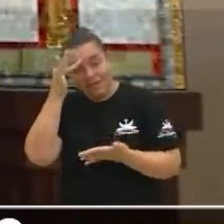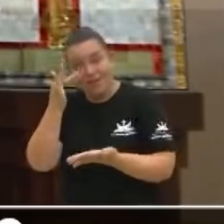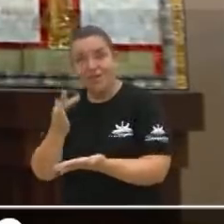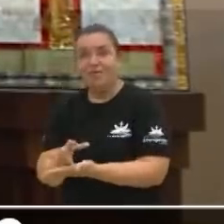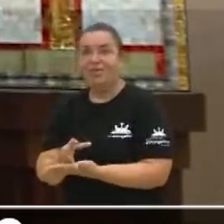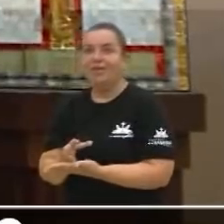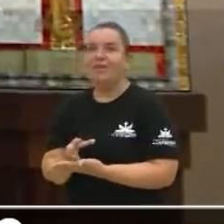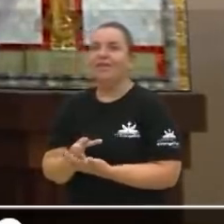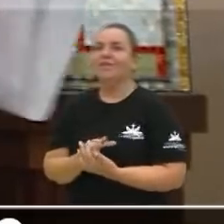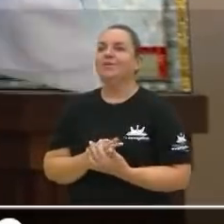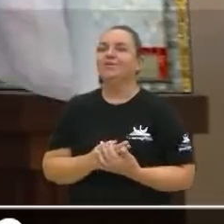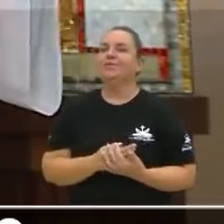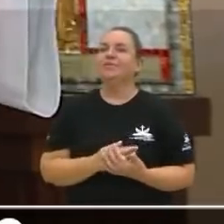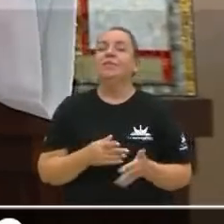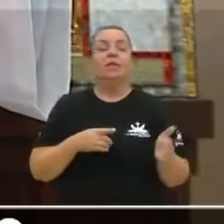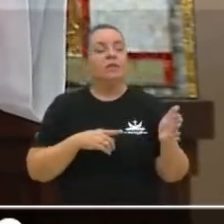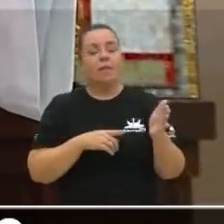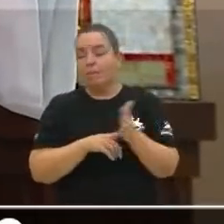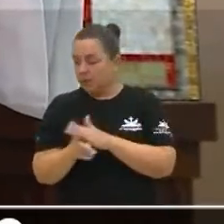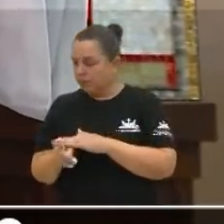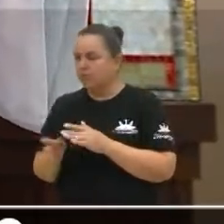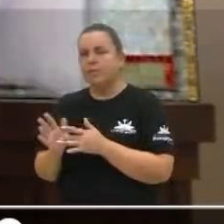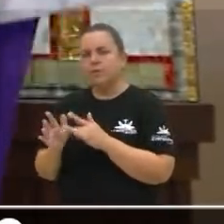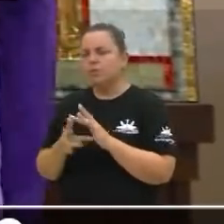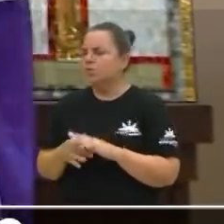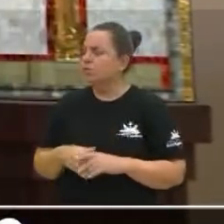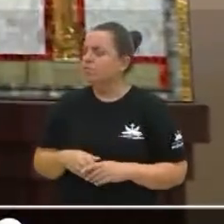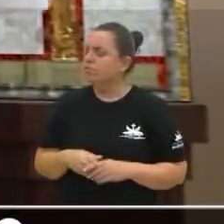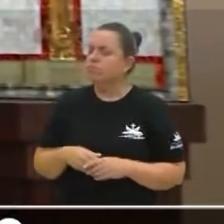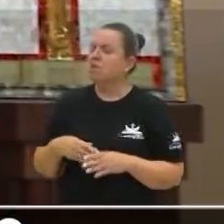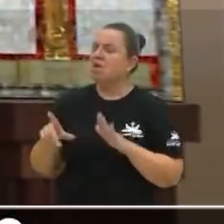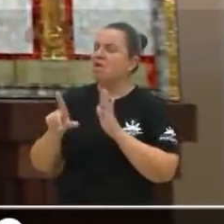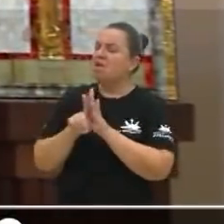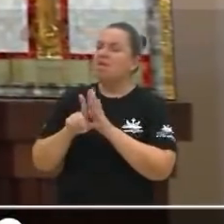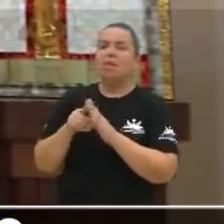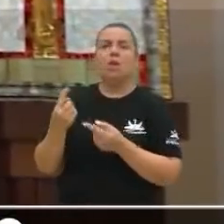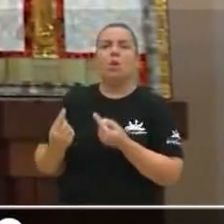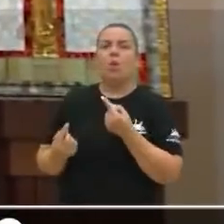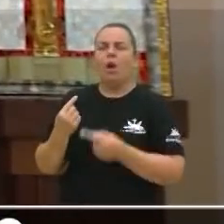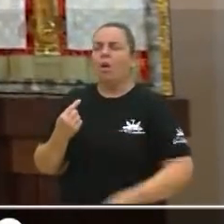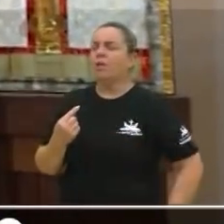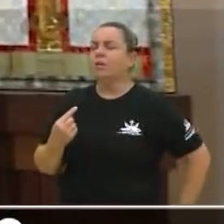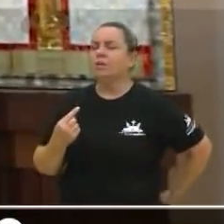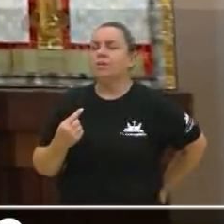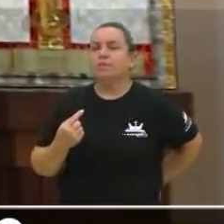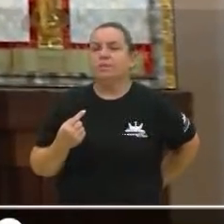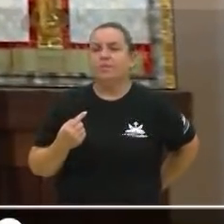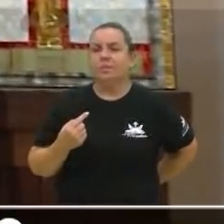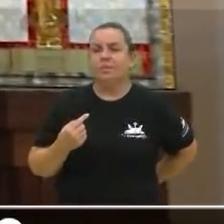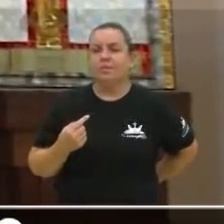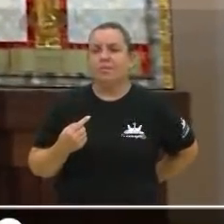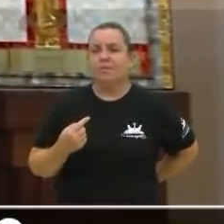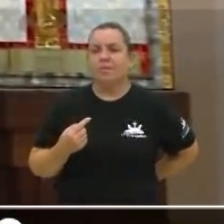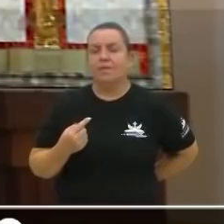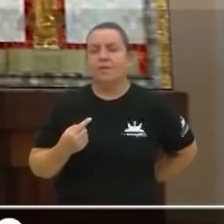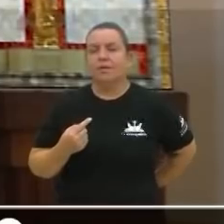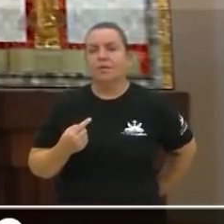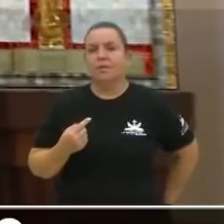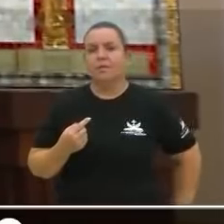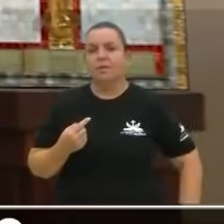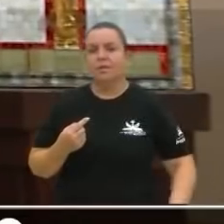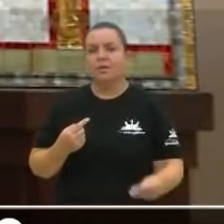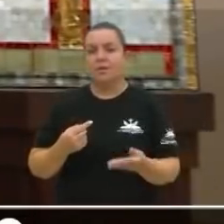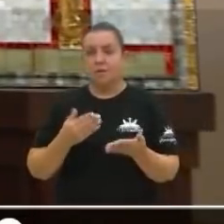fé a pergunta em quais mandamentos não te chama atenção vocês